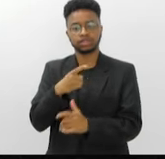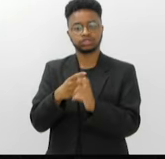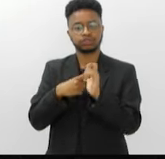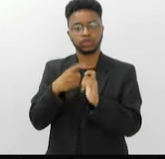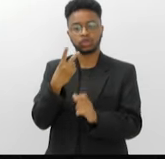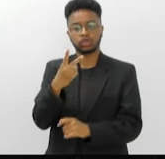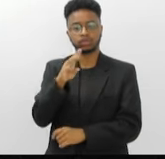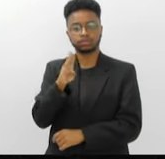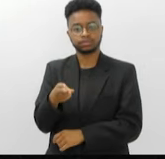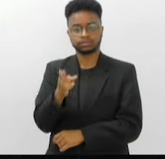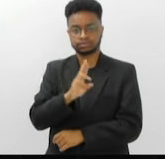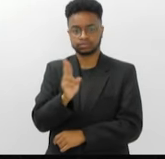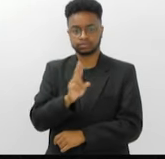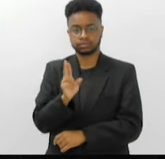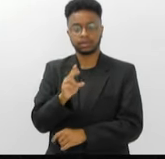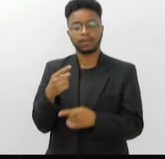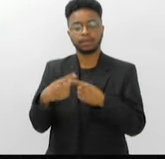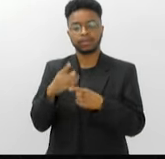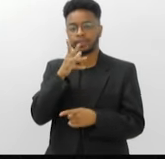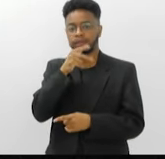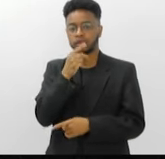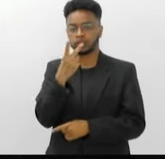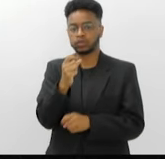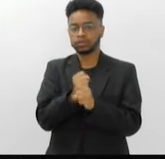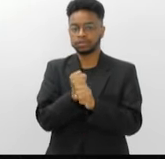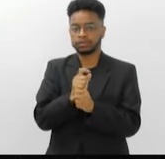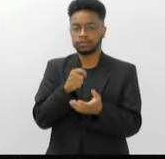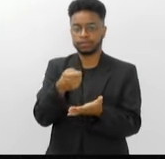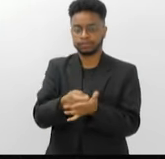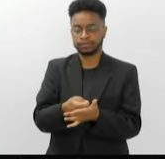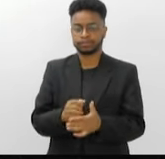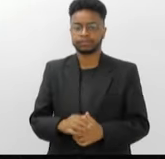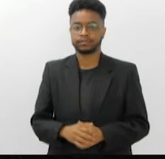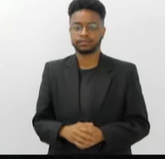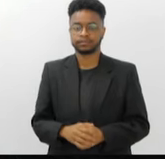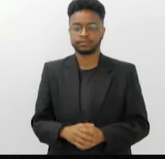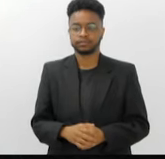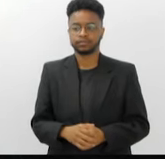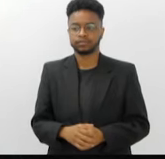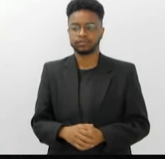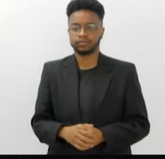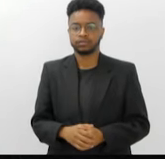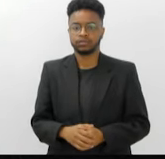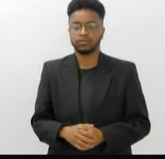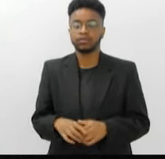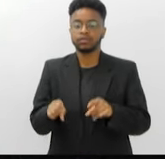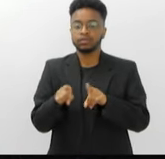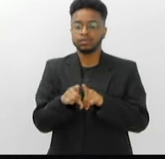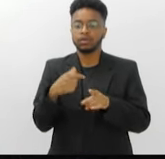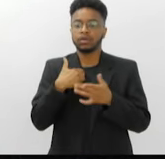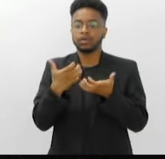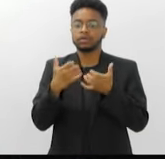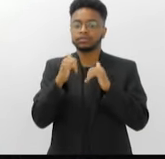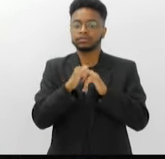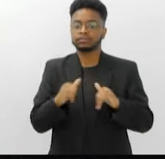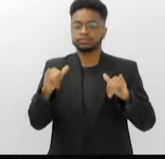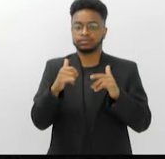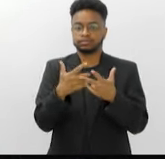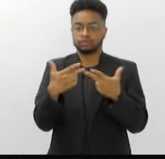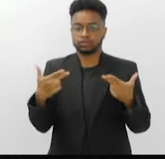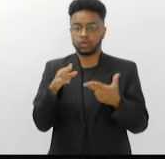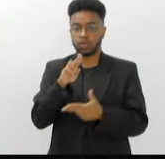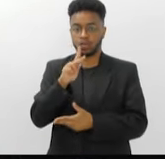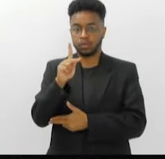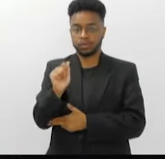reais, que ficou mais de 2 anos para ser paga. E para terminar, senhor presidente, ainda quero deixar um relato. A UPA